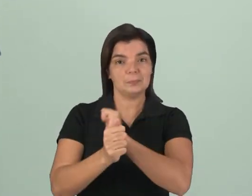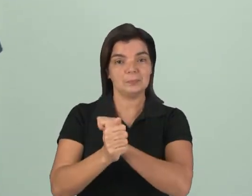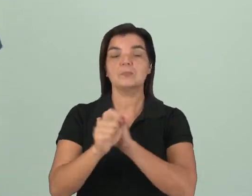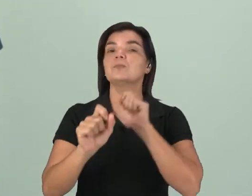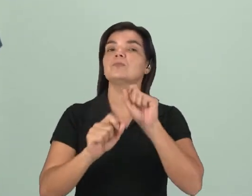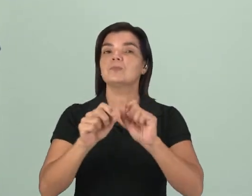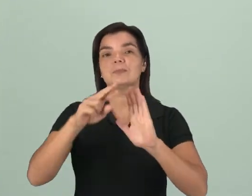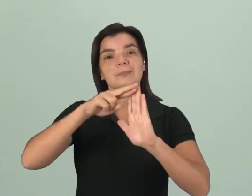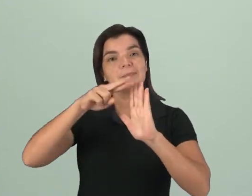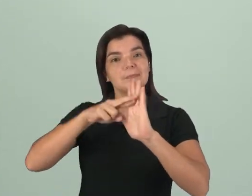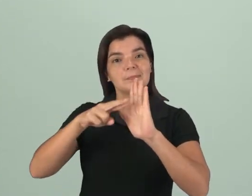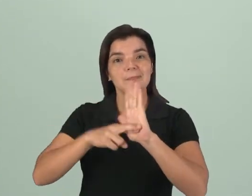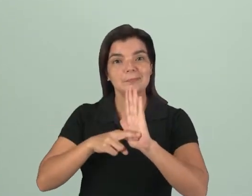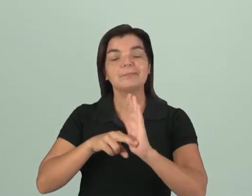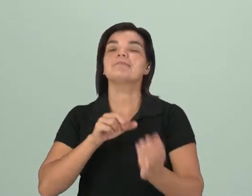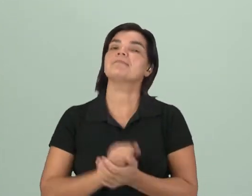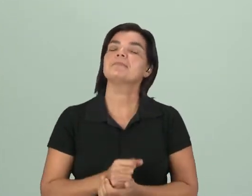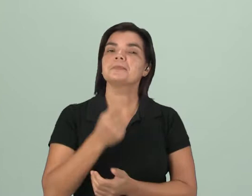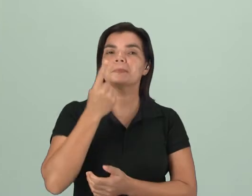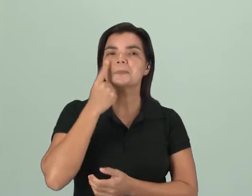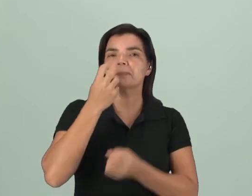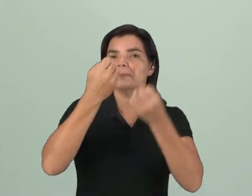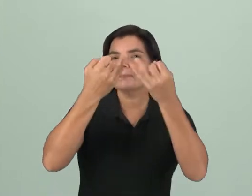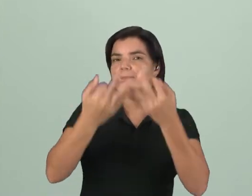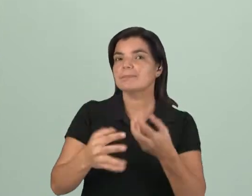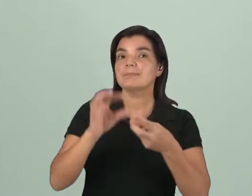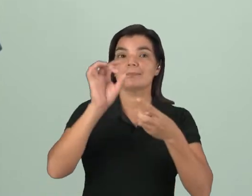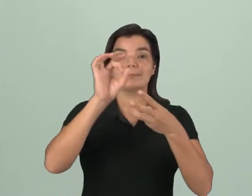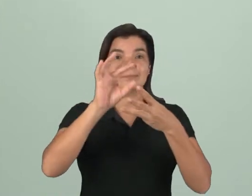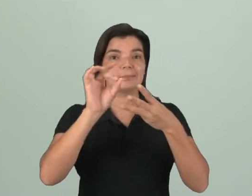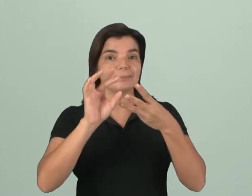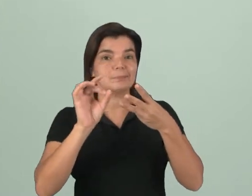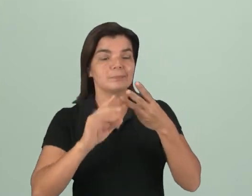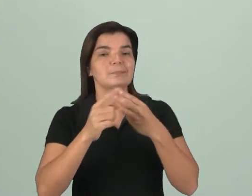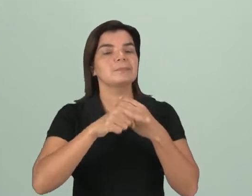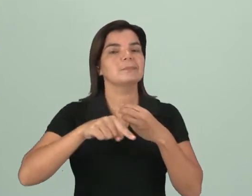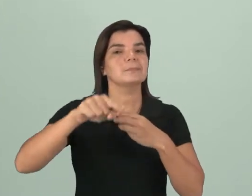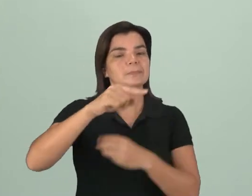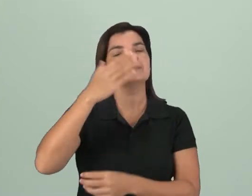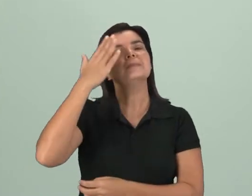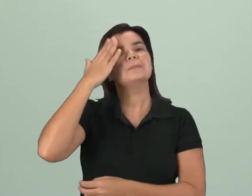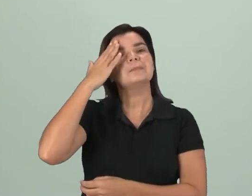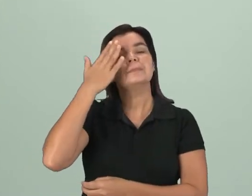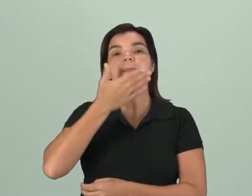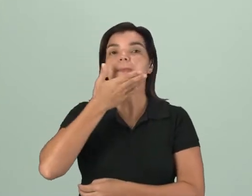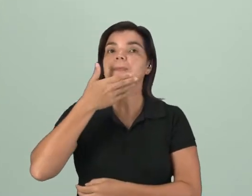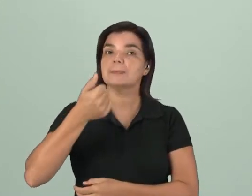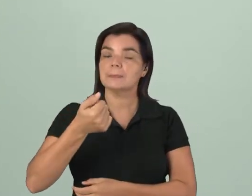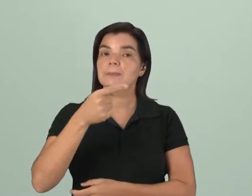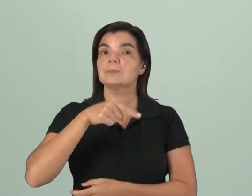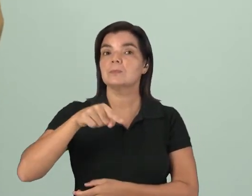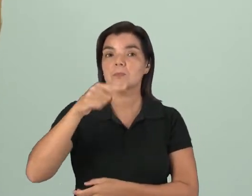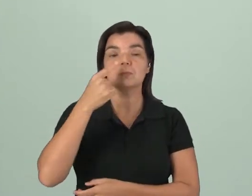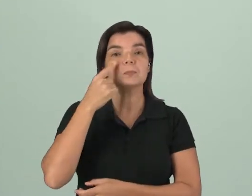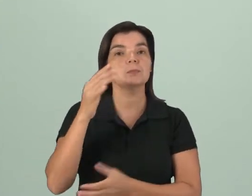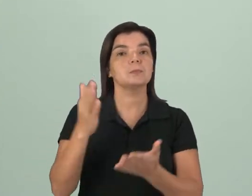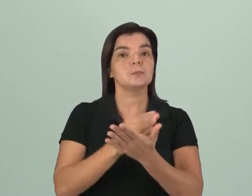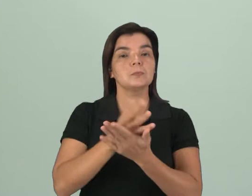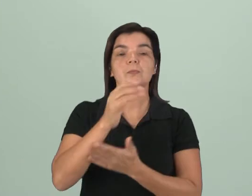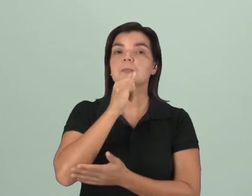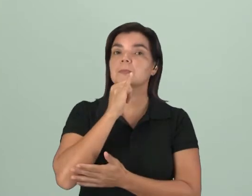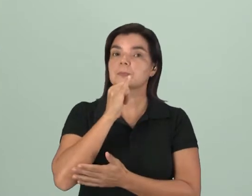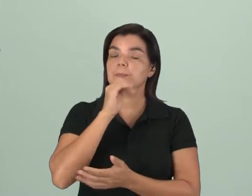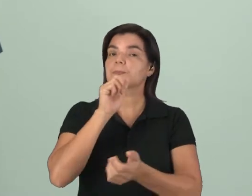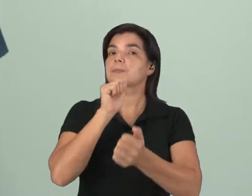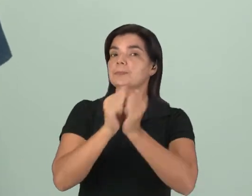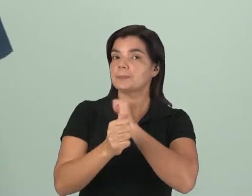de rendimento. E a gente vai ver sobre a conceituação de cada um deles para vocês entenderem melhor. E aí eu vou citar alguns exemplos